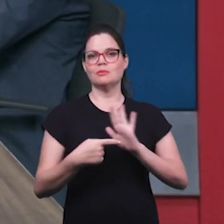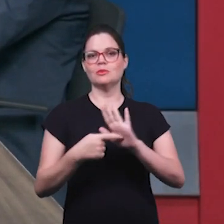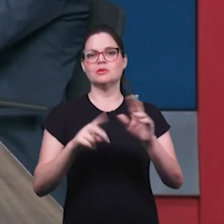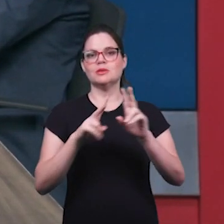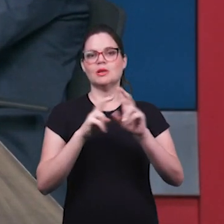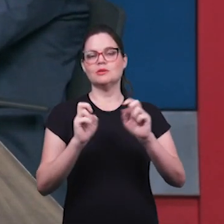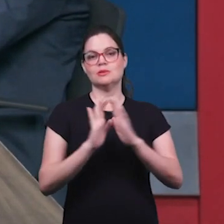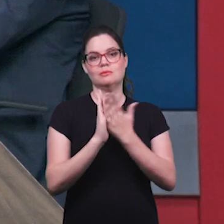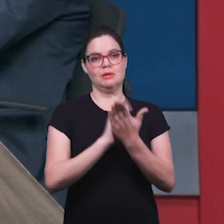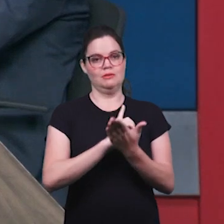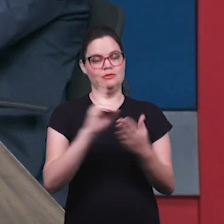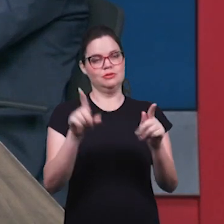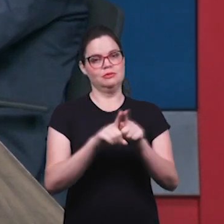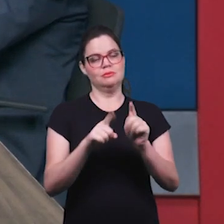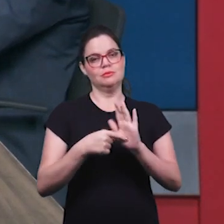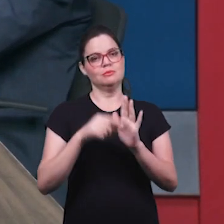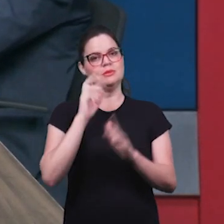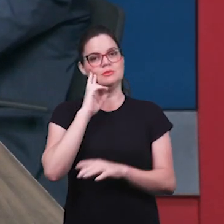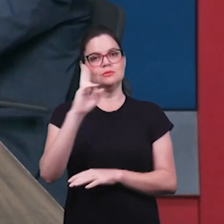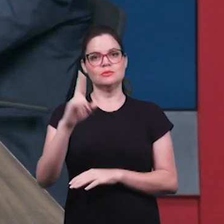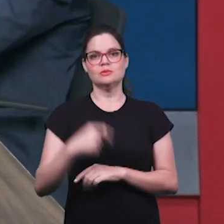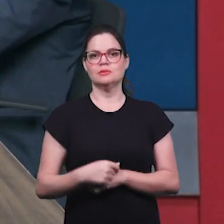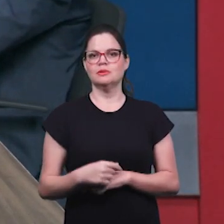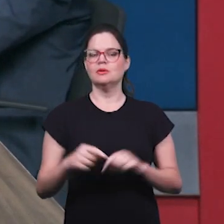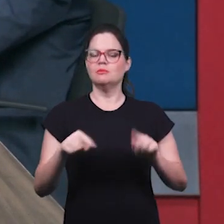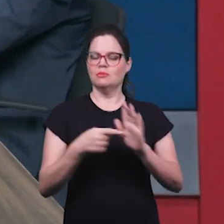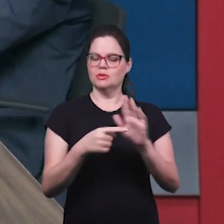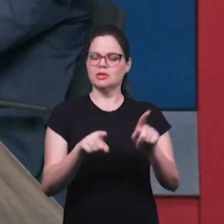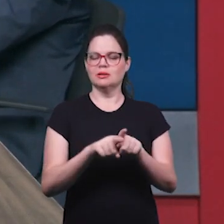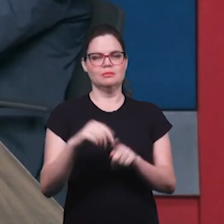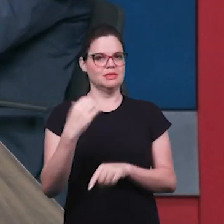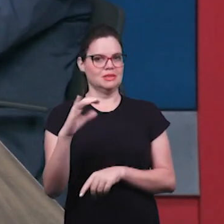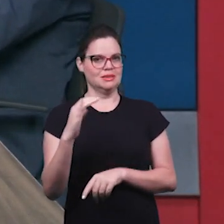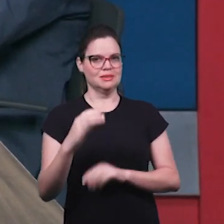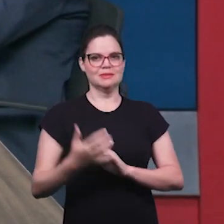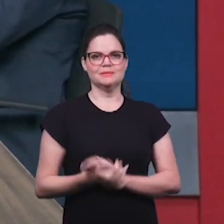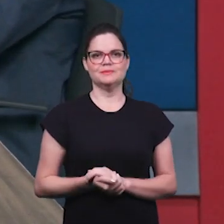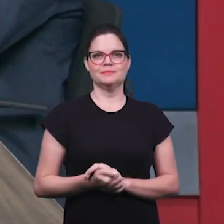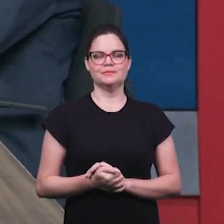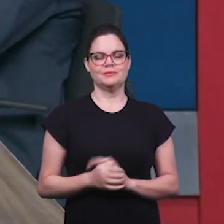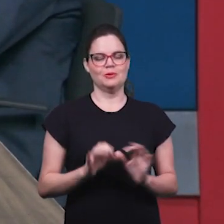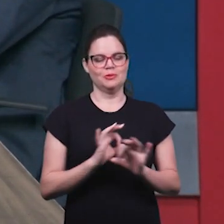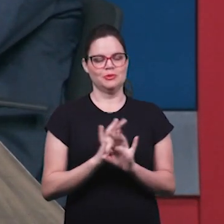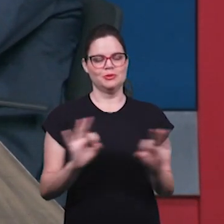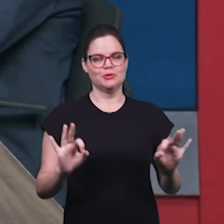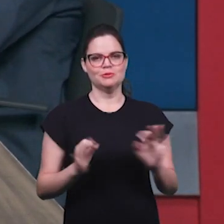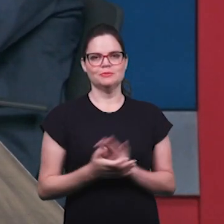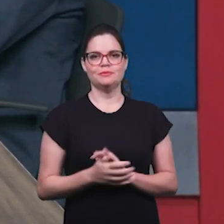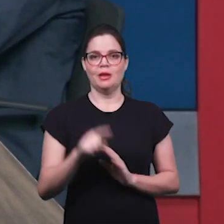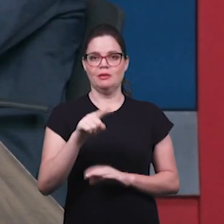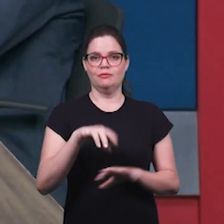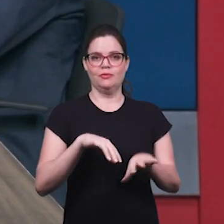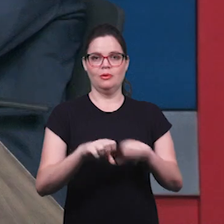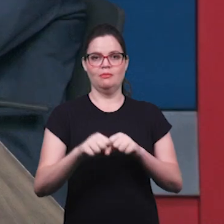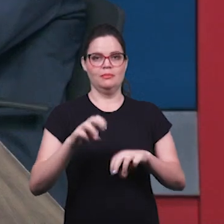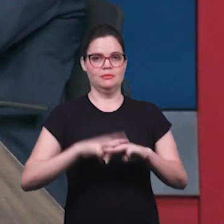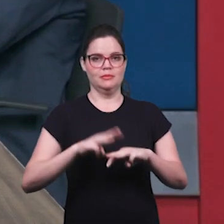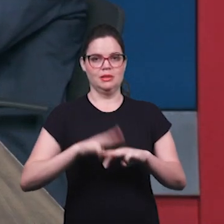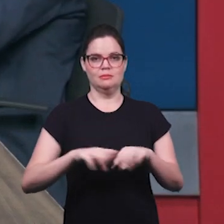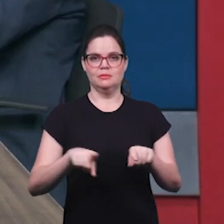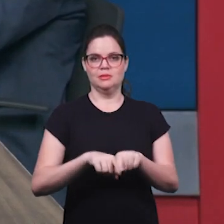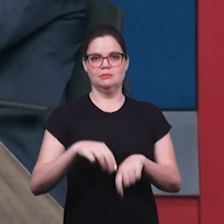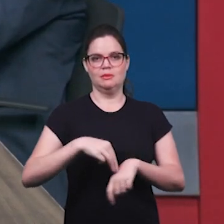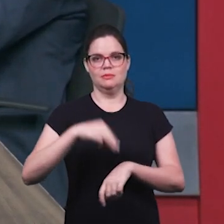de Deus, do Senhor, falarmos de ciência também. Muito bem, Dr. Alex Moura, que é matemático, tem